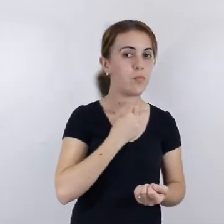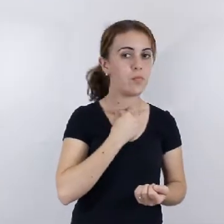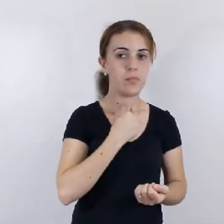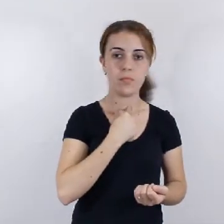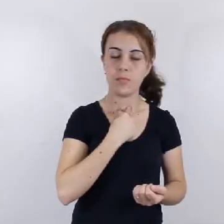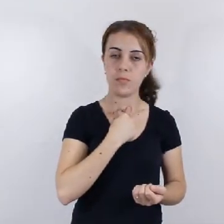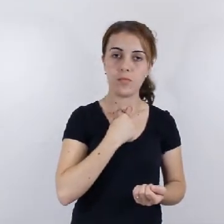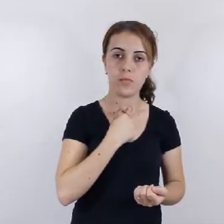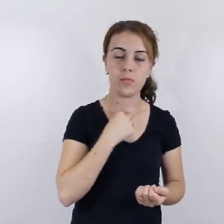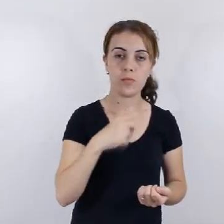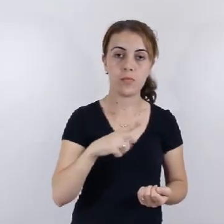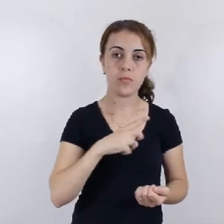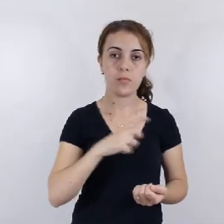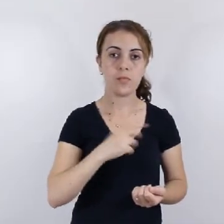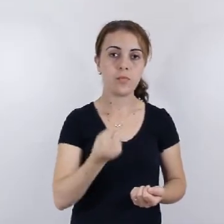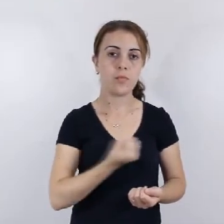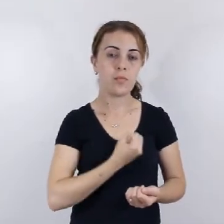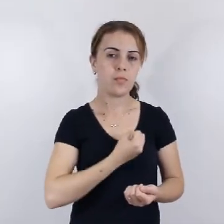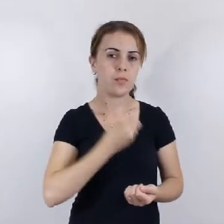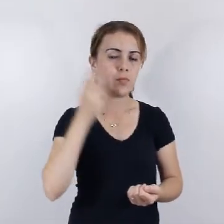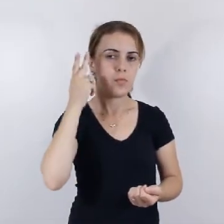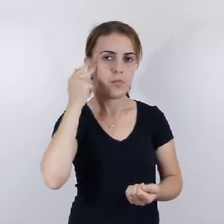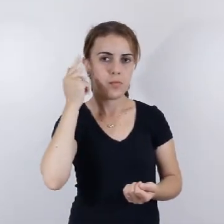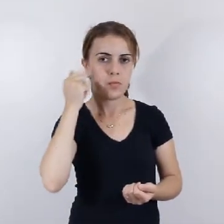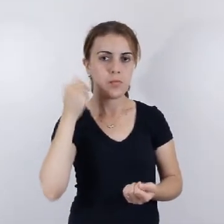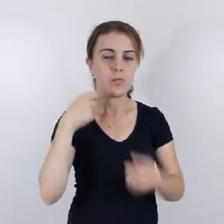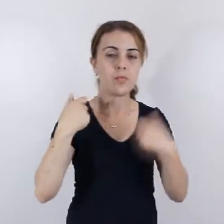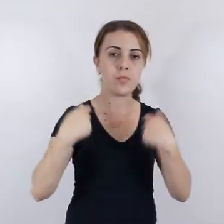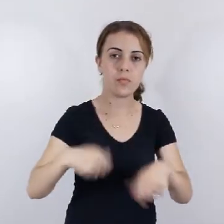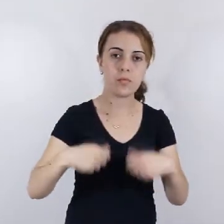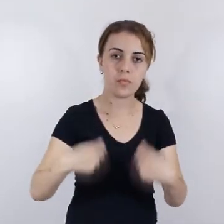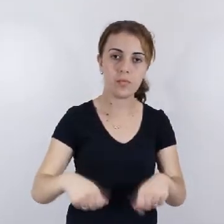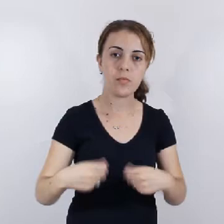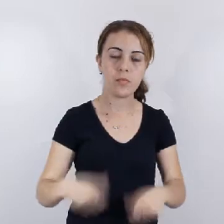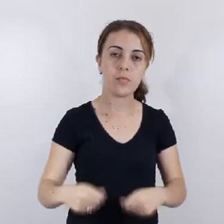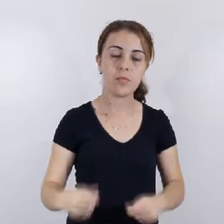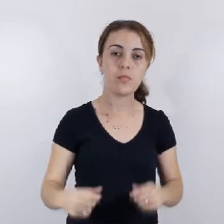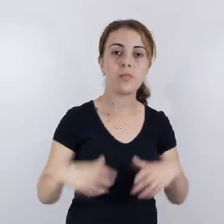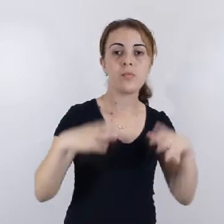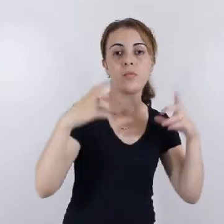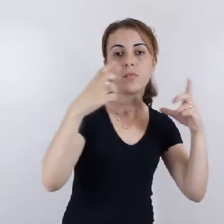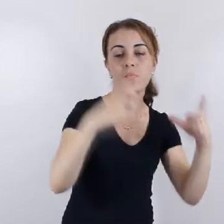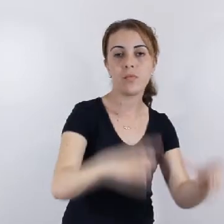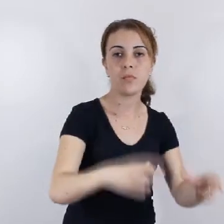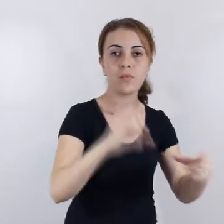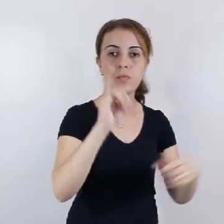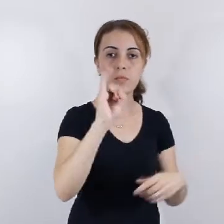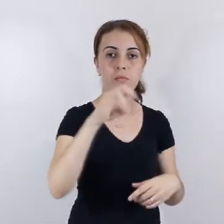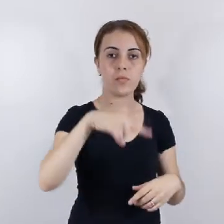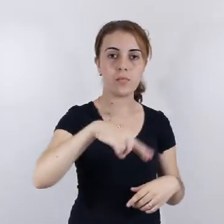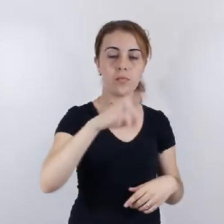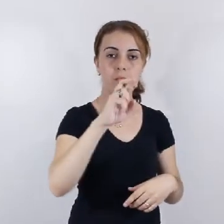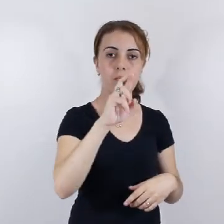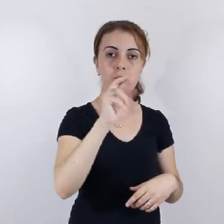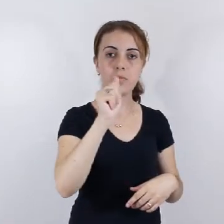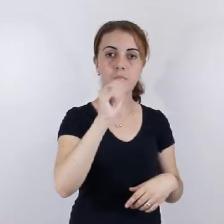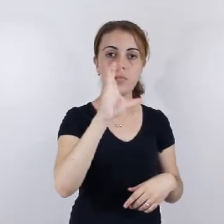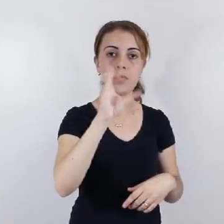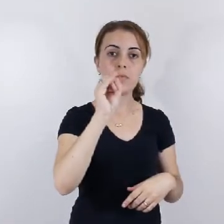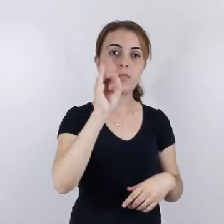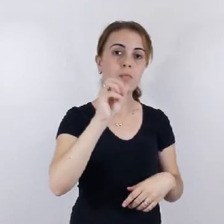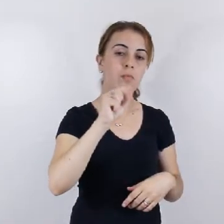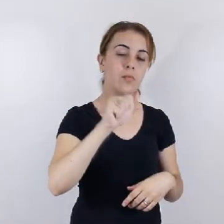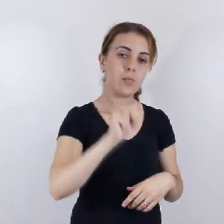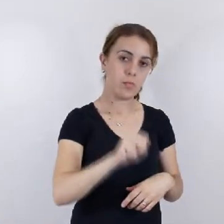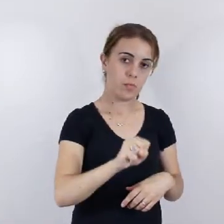Por outro lado, quando o número não pode ser representado por uma razão de dois números inteiros, ele pertence ao conjunto dos